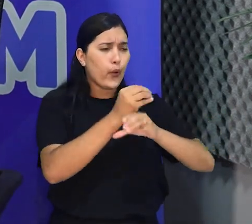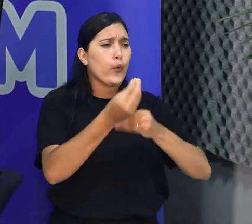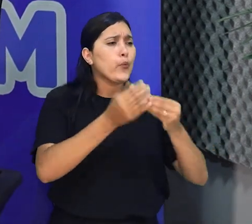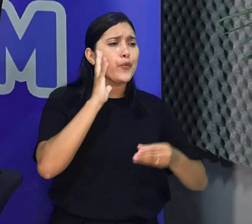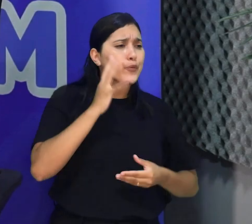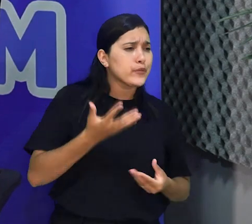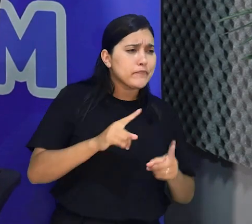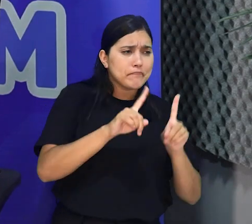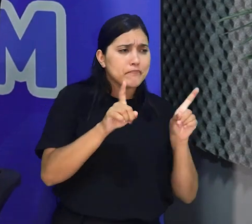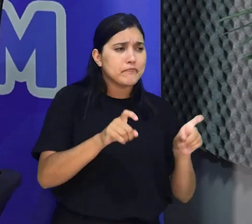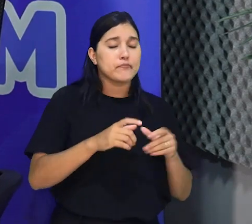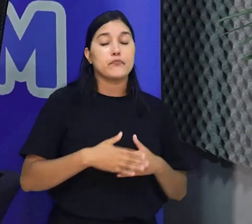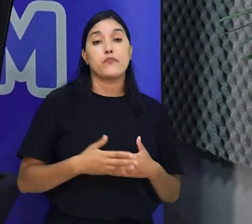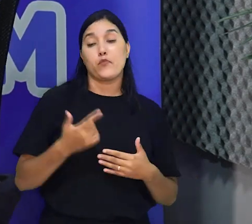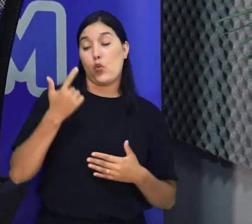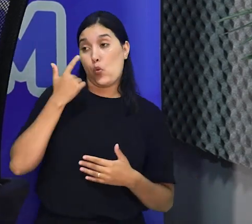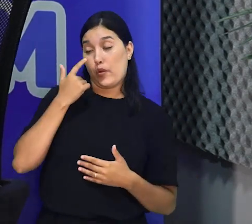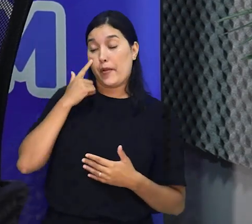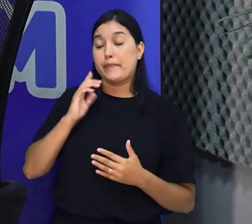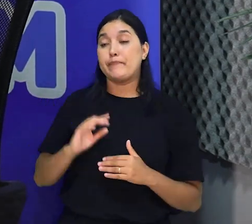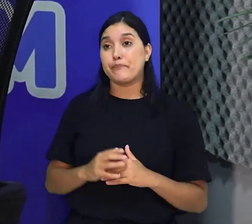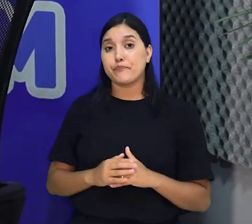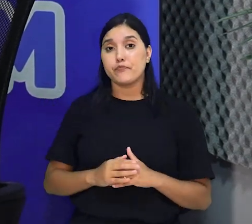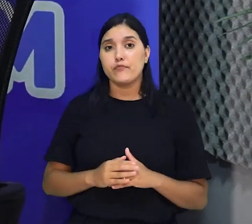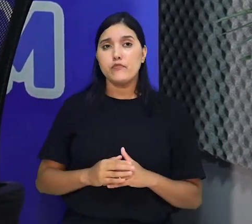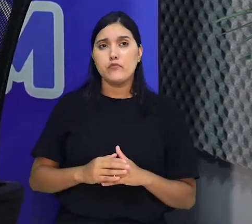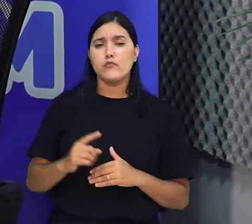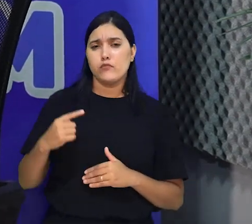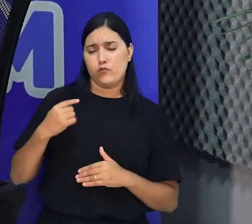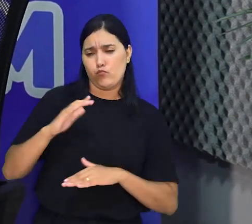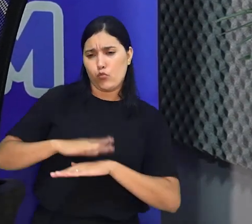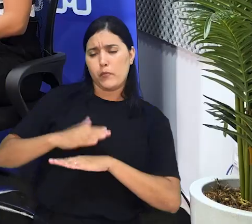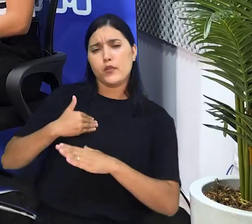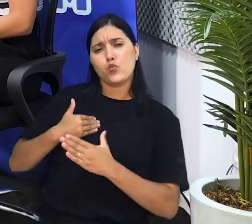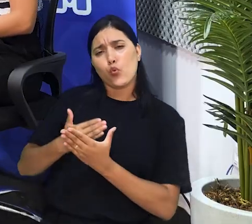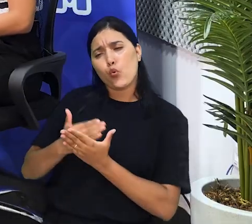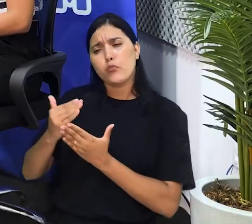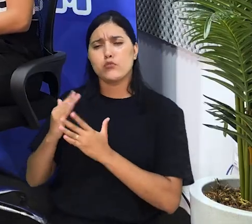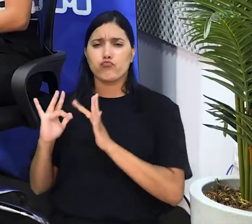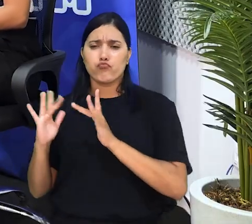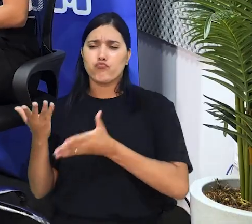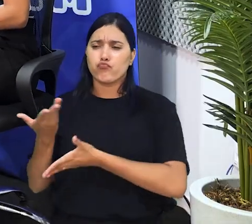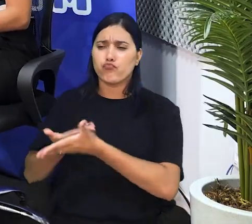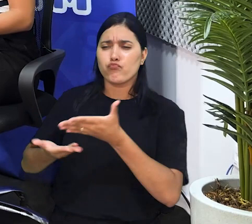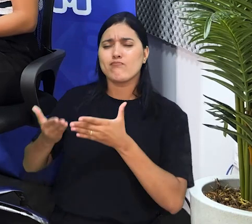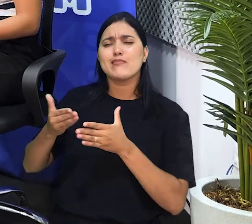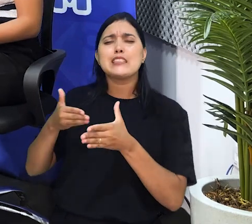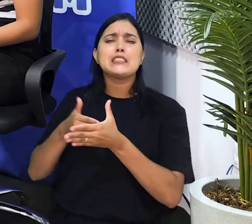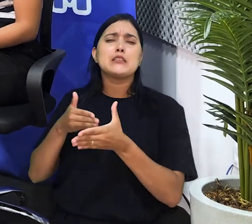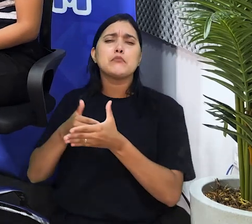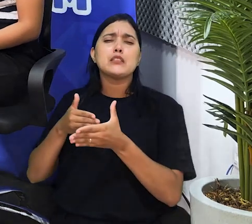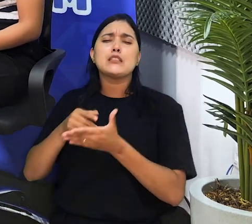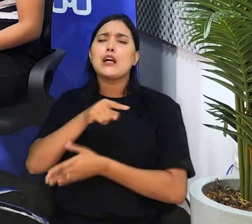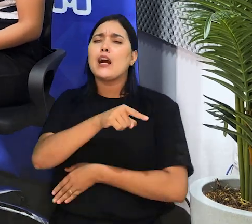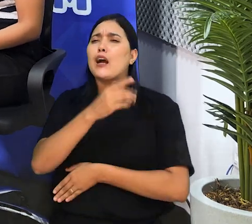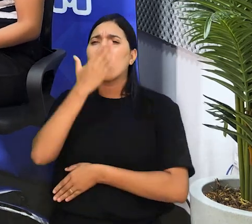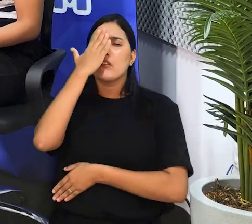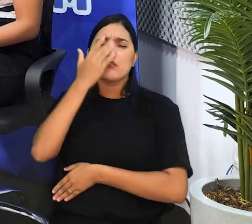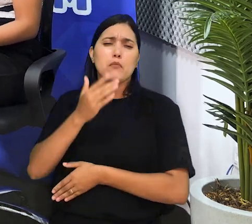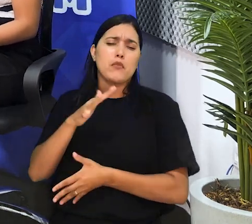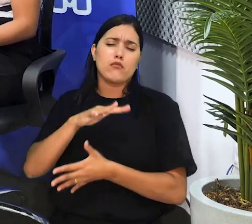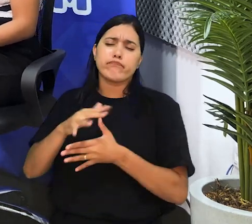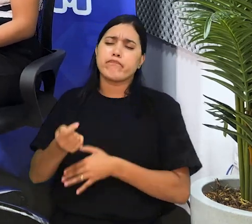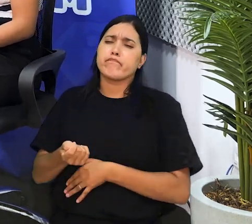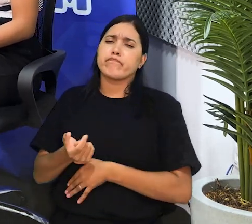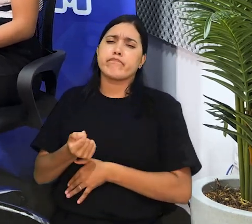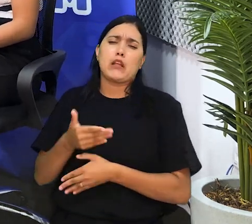você foi aprendendo com ele diante das dificuldades de se comunicar? Como foi essa questão? Olha,